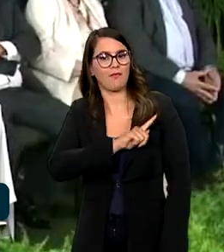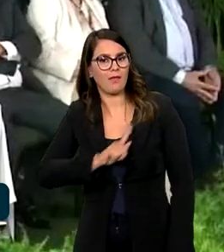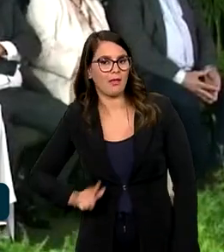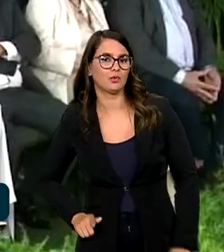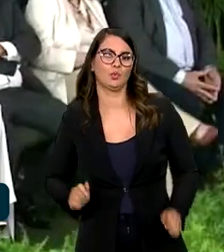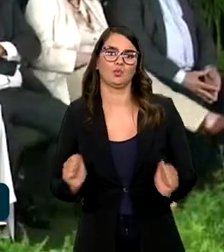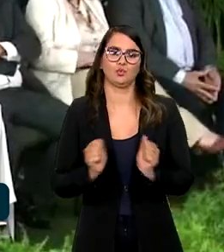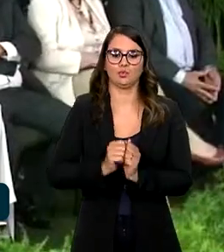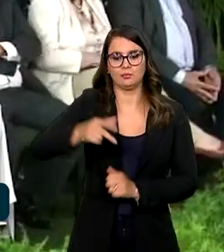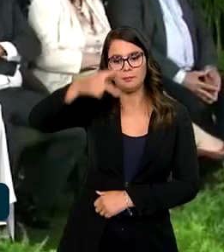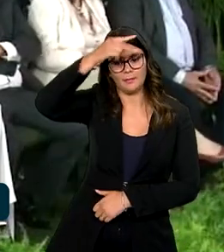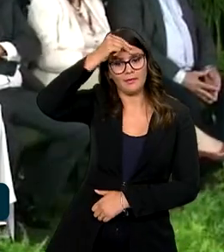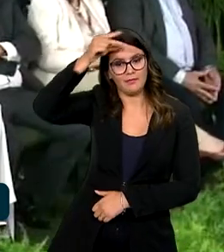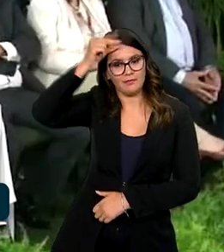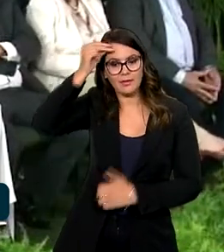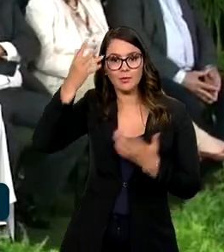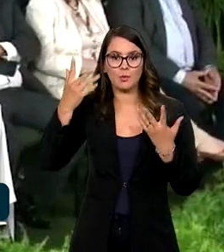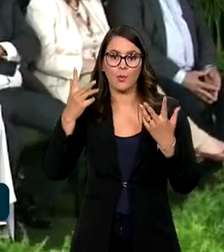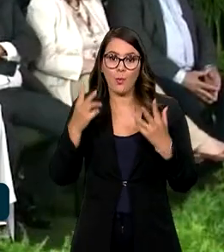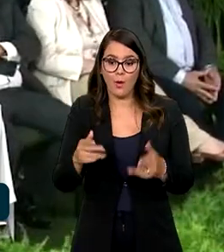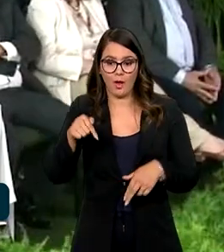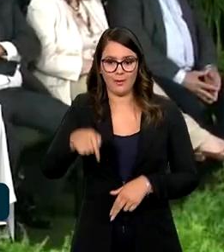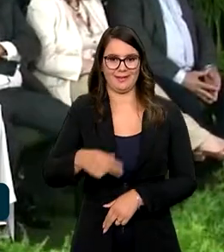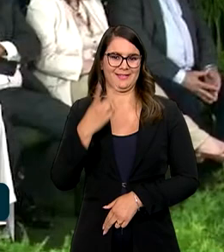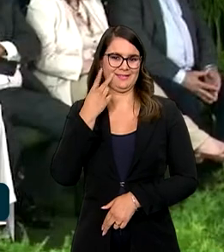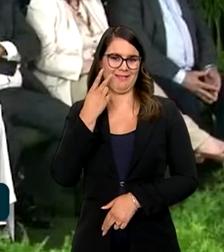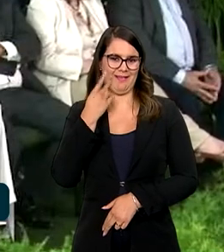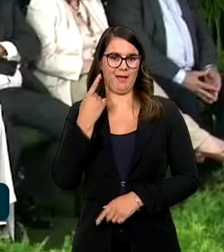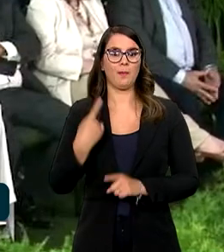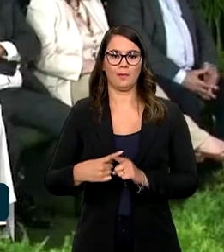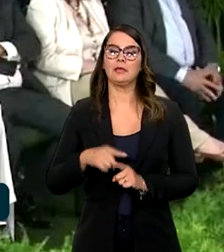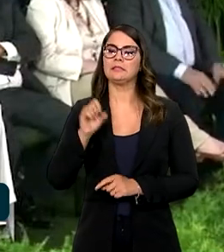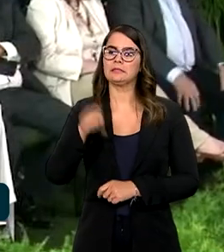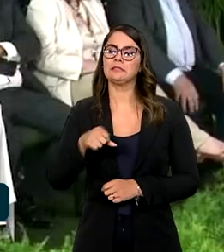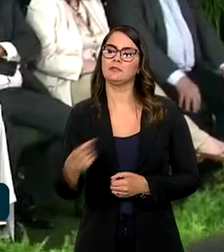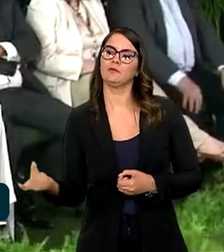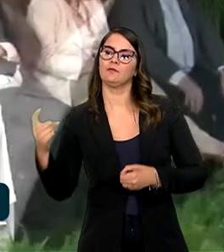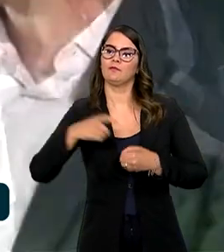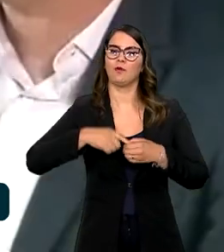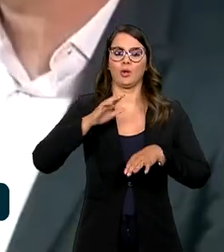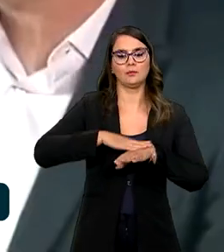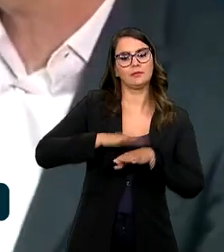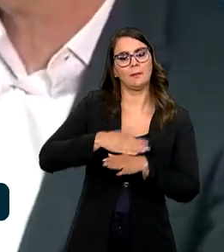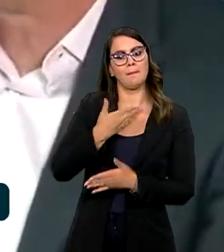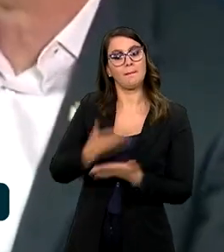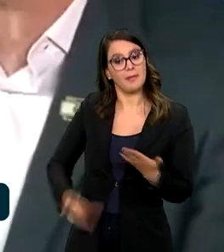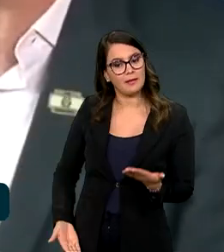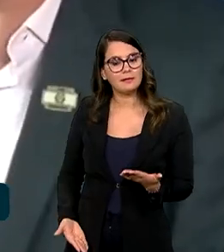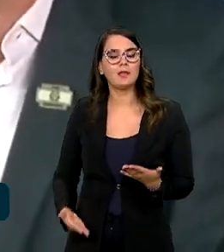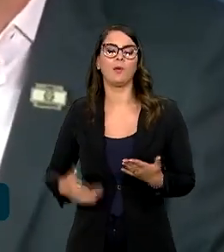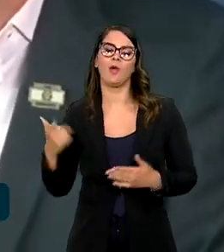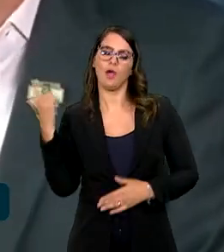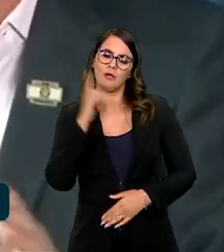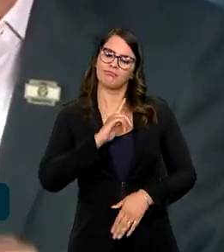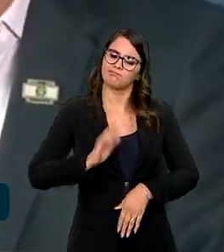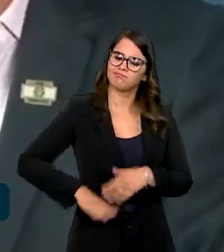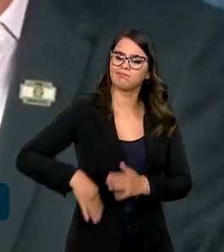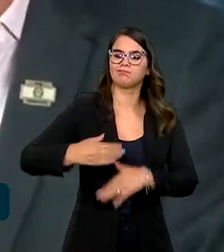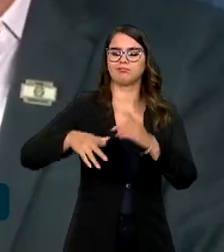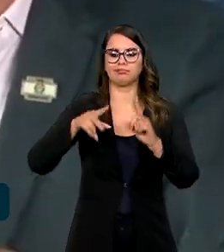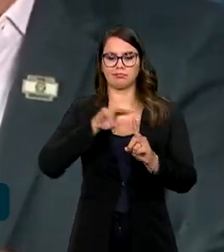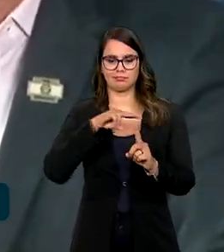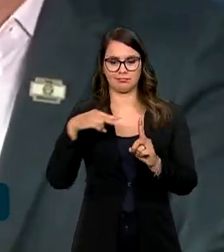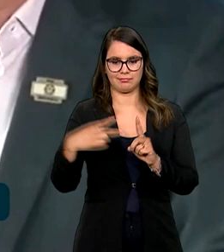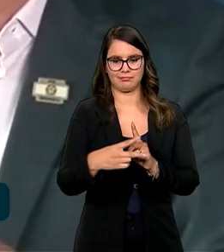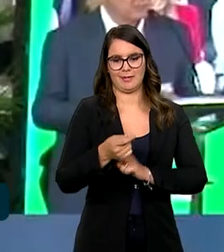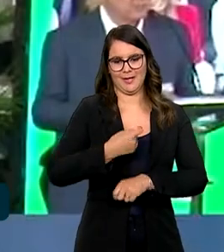com prefeitos como nós estamos fazendo aqui no Ceará porque aí sim a gente recupera o tempo perdido e a gente avança muito do ponto de